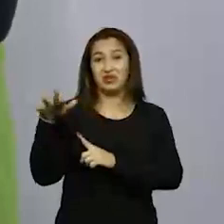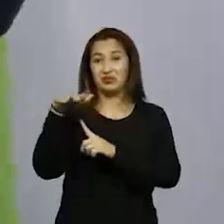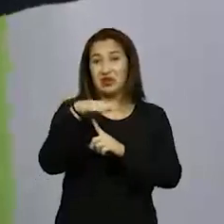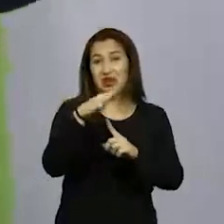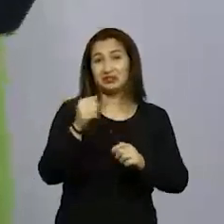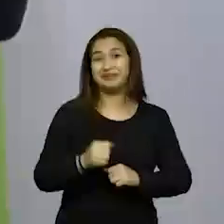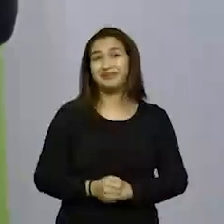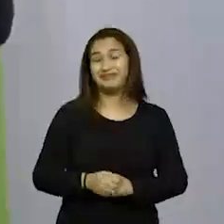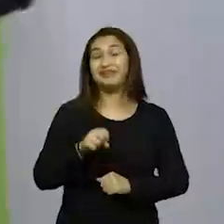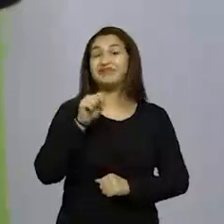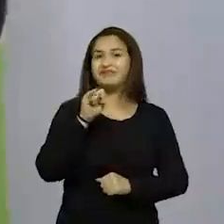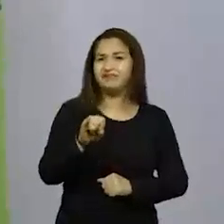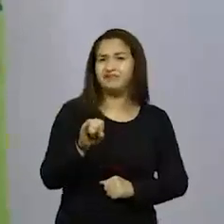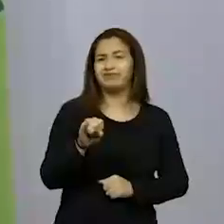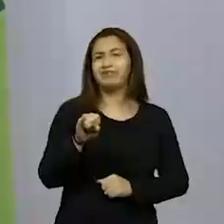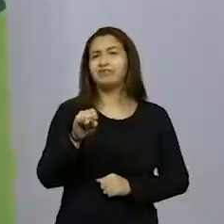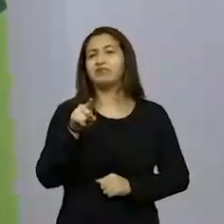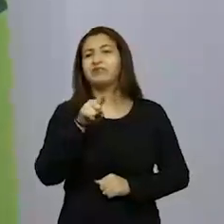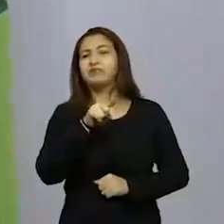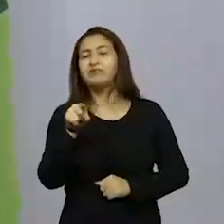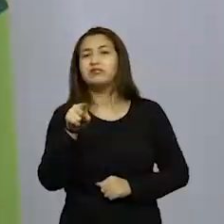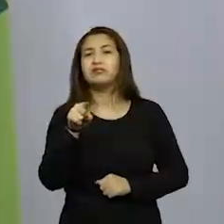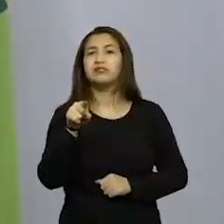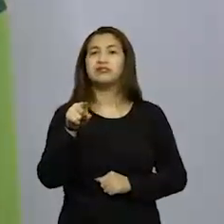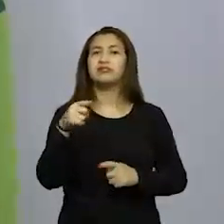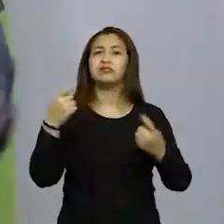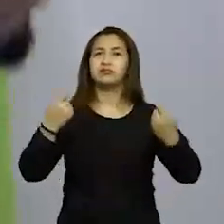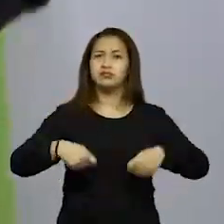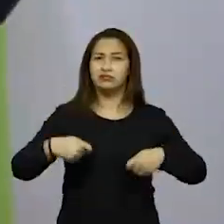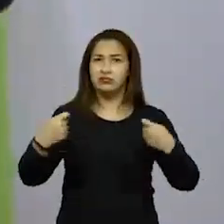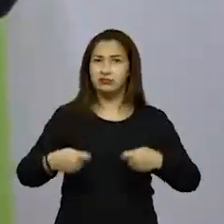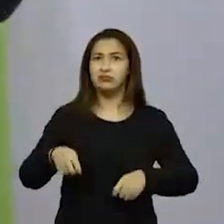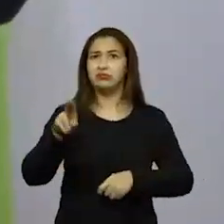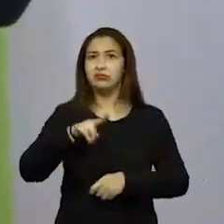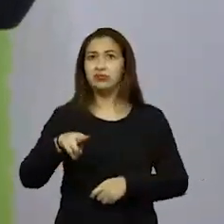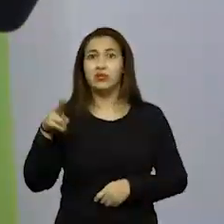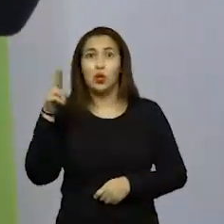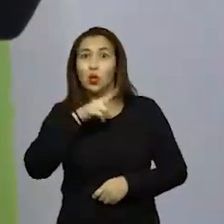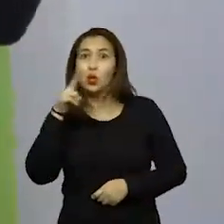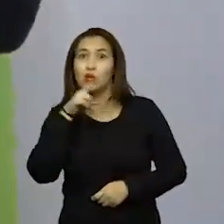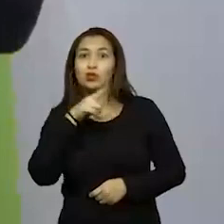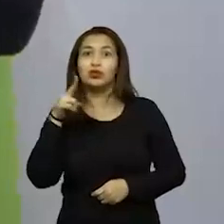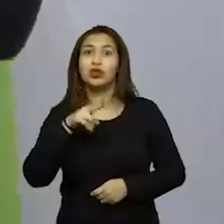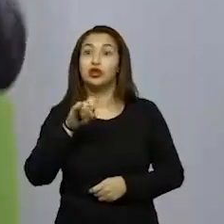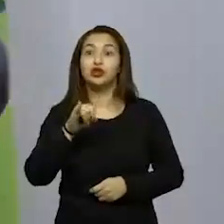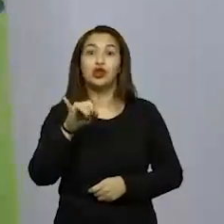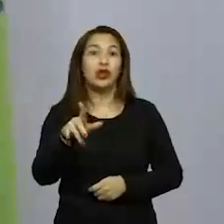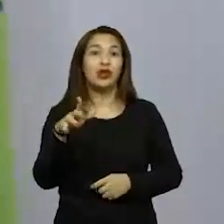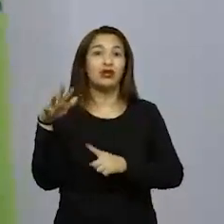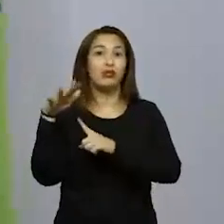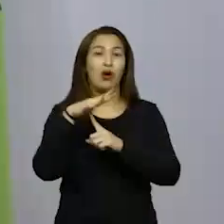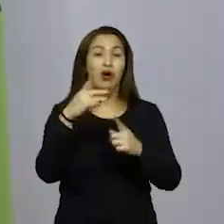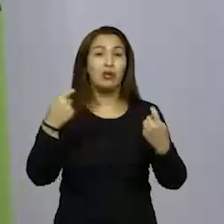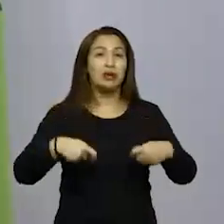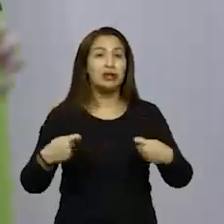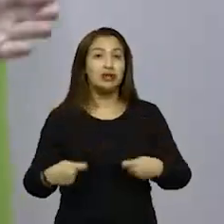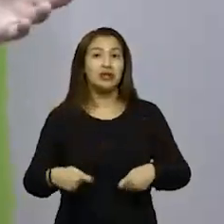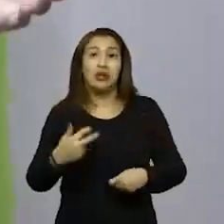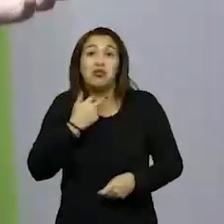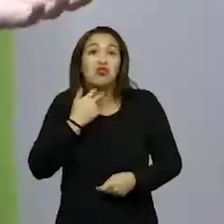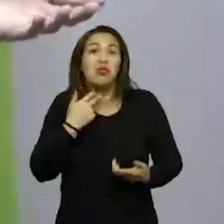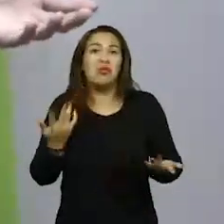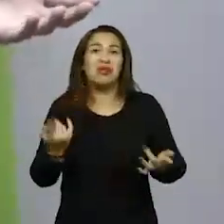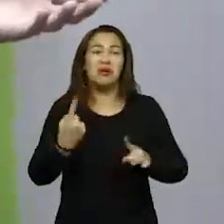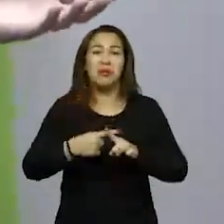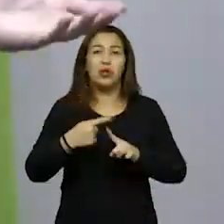uma emergência e precisasse de um transporte aeromédico, que só o Arcanjo 6 pode fazer, não poderia. Porque